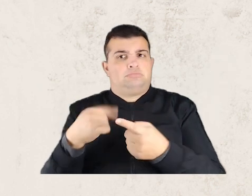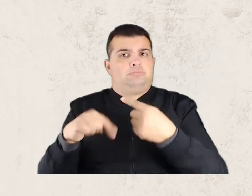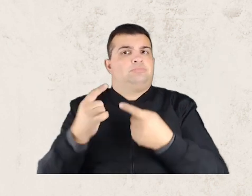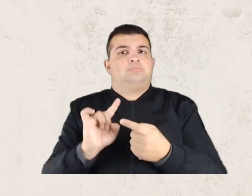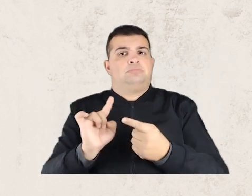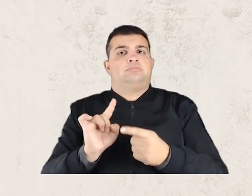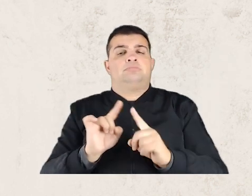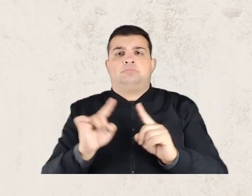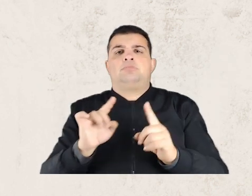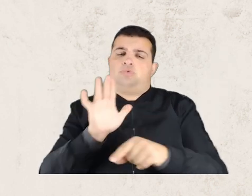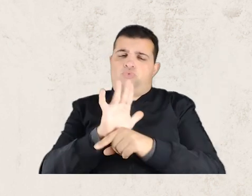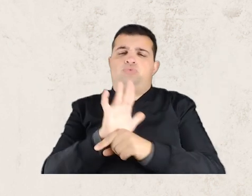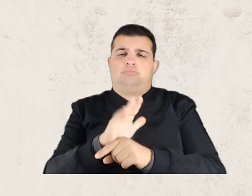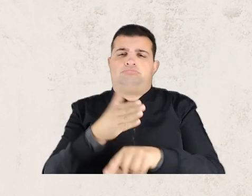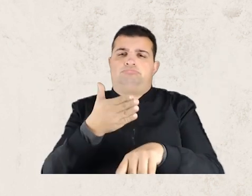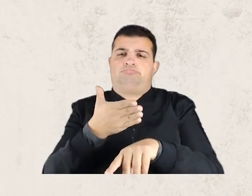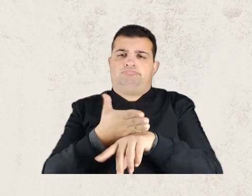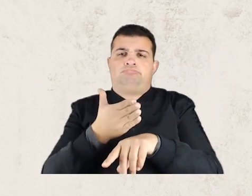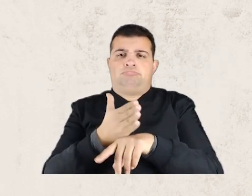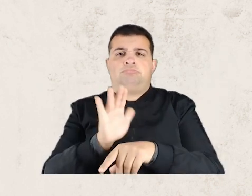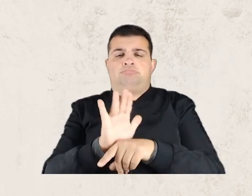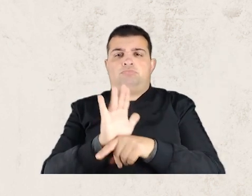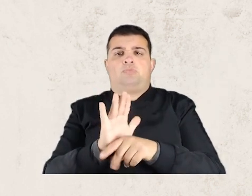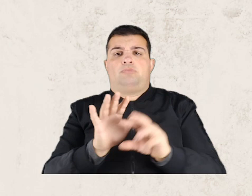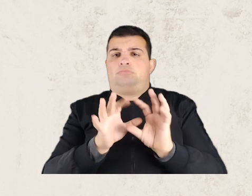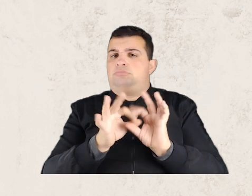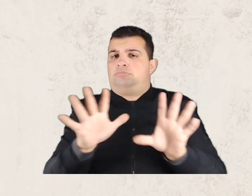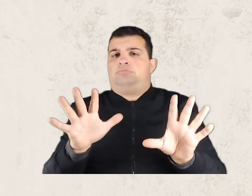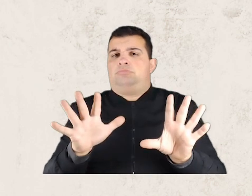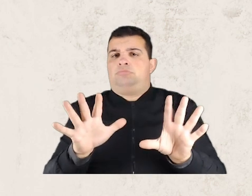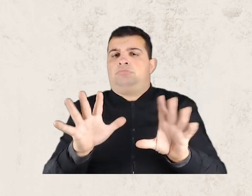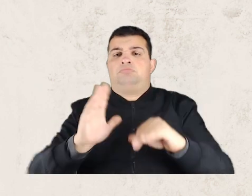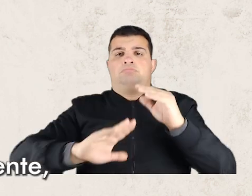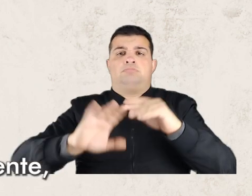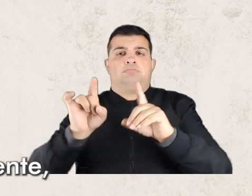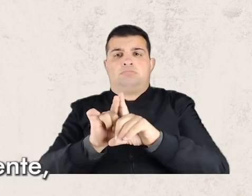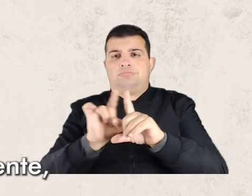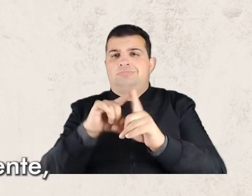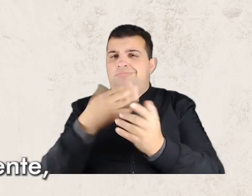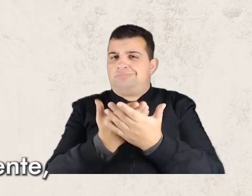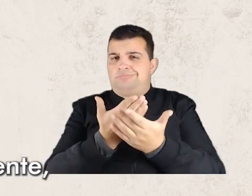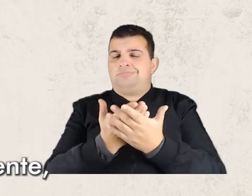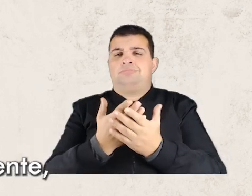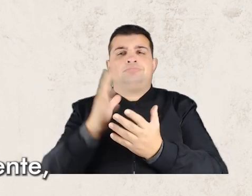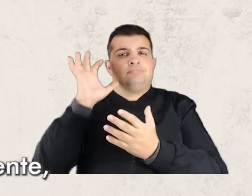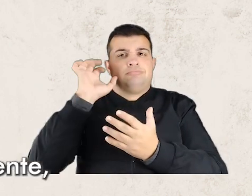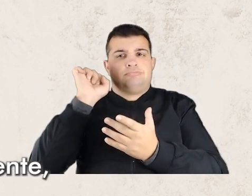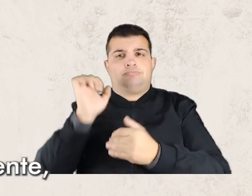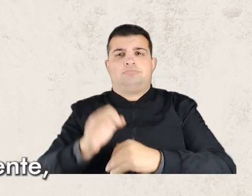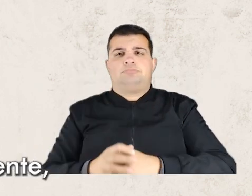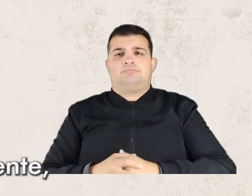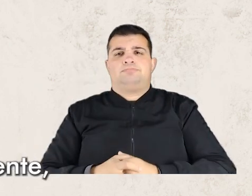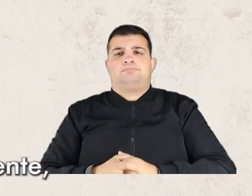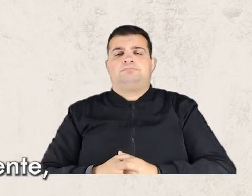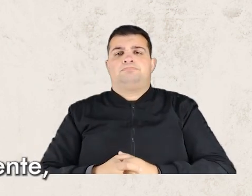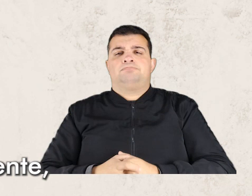e psicólogos, pessoas da saúde mental, tentando criar enquanto um dispositivo que não é único, evidentemente,